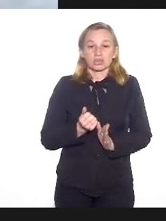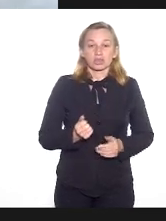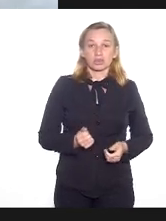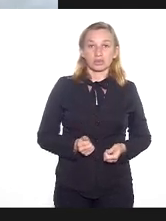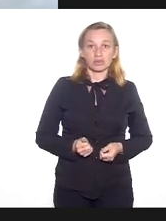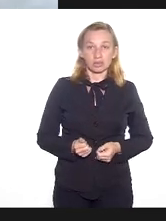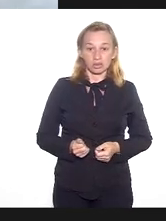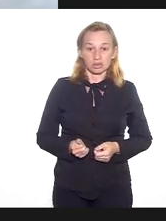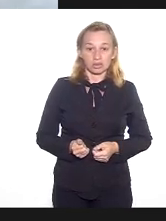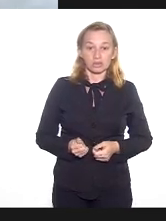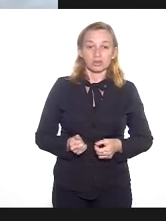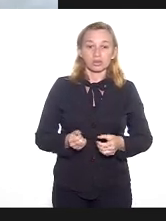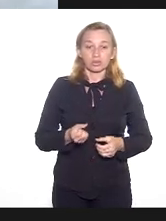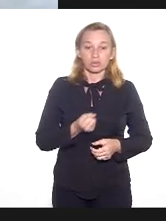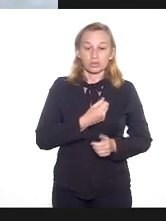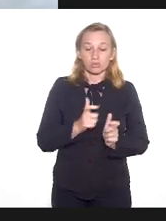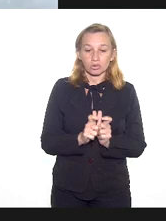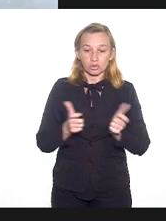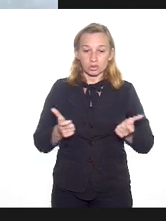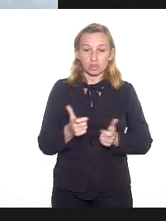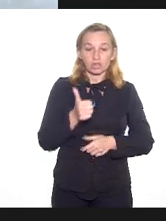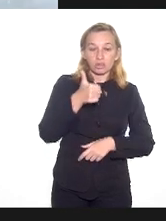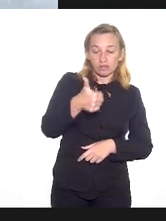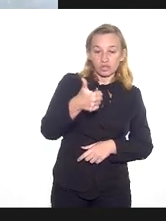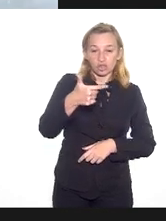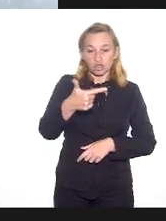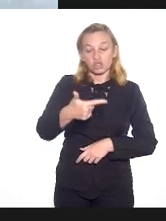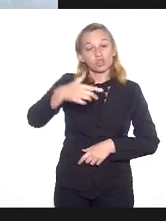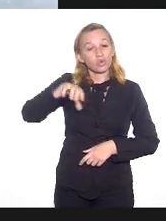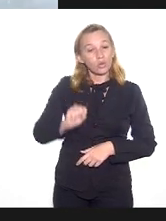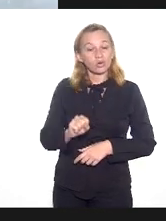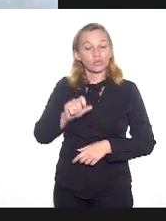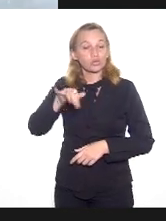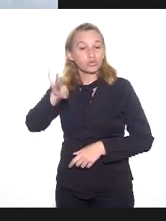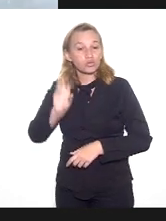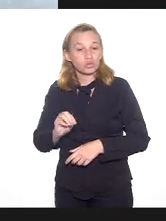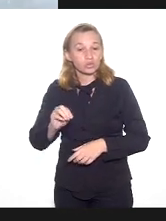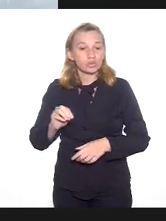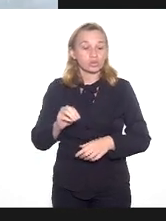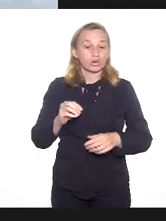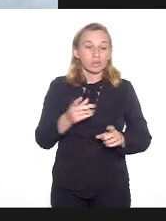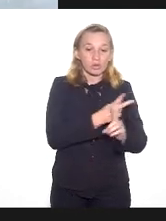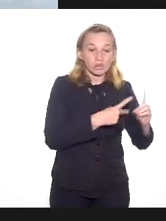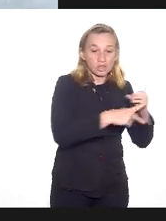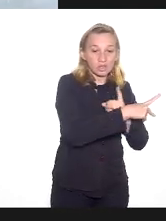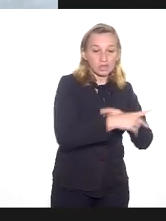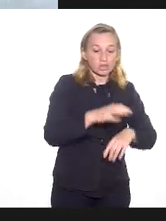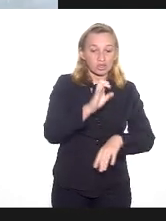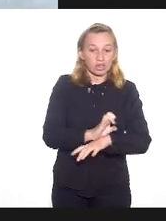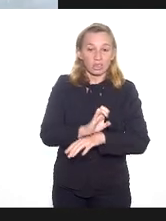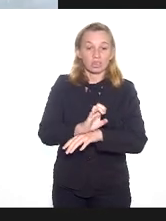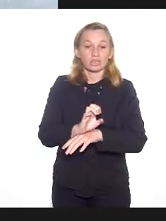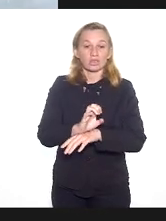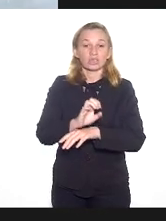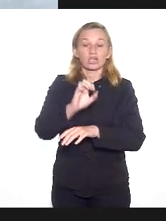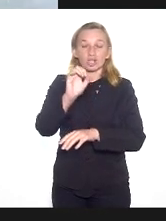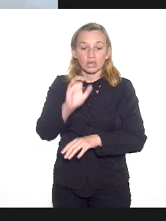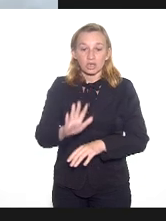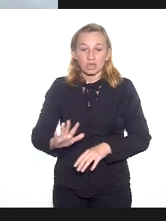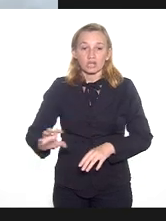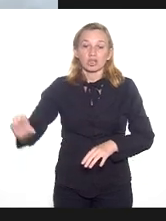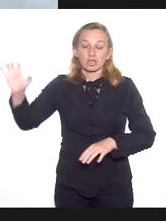na esmagadora maioria dos 28 fundos previdenciários dos estados e União do Brasil, alternativa